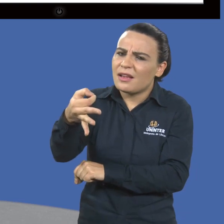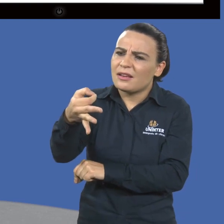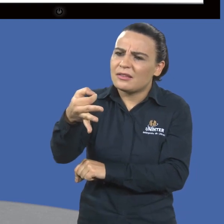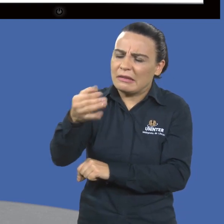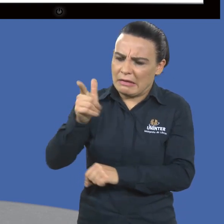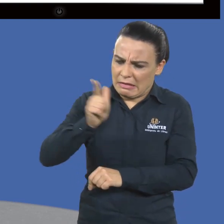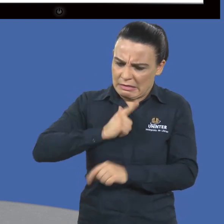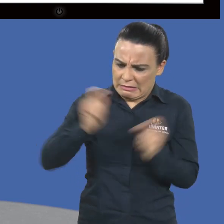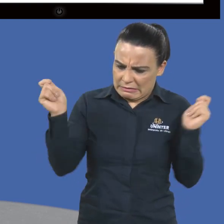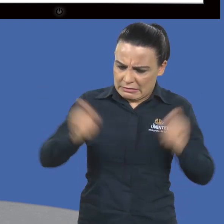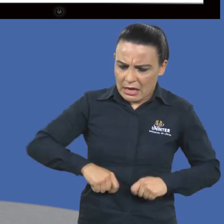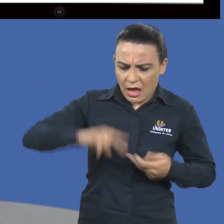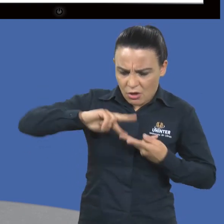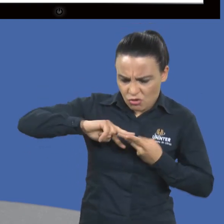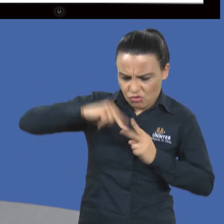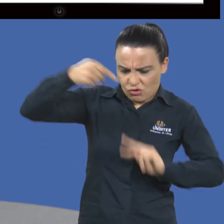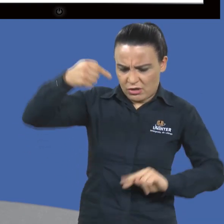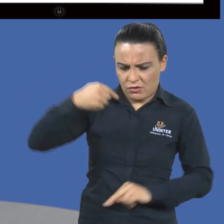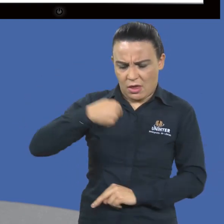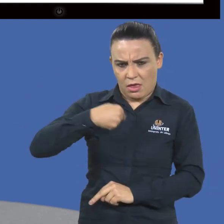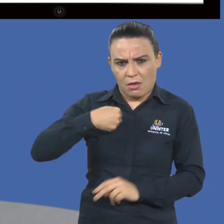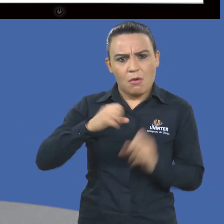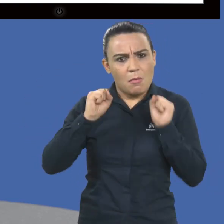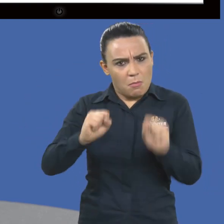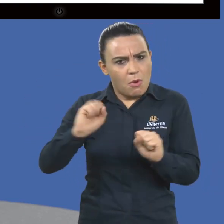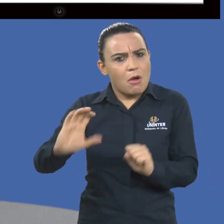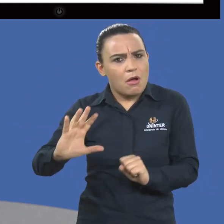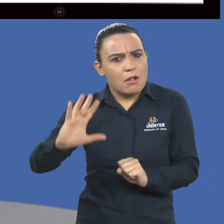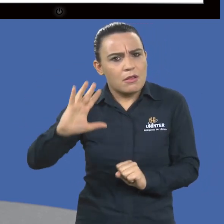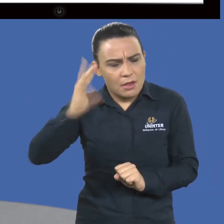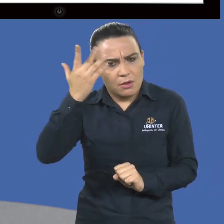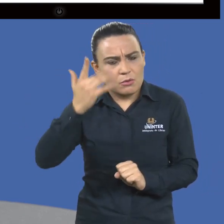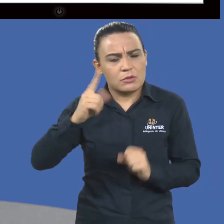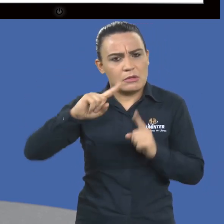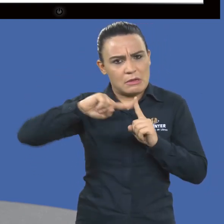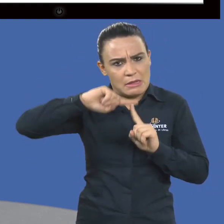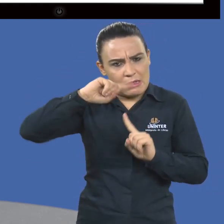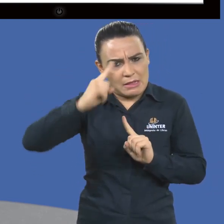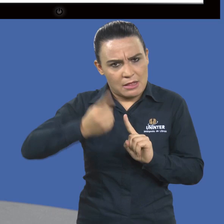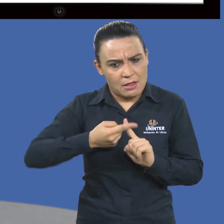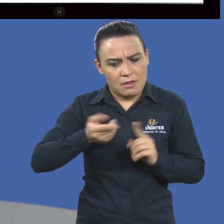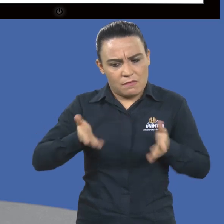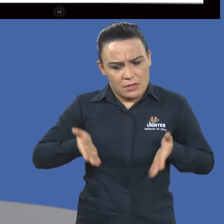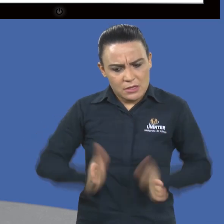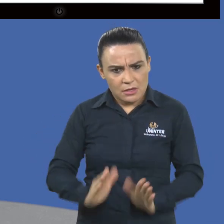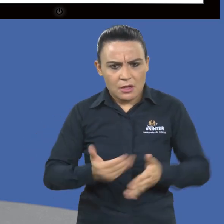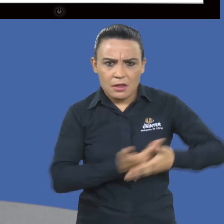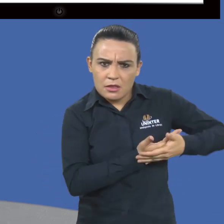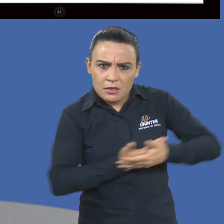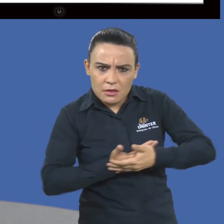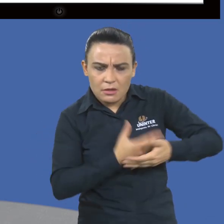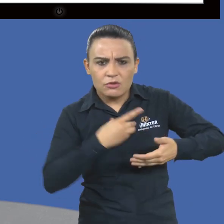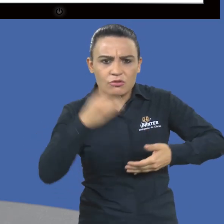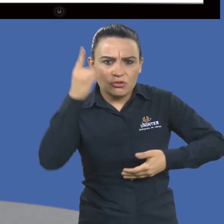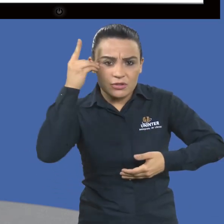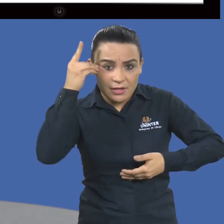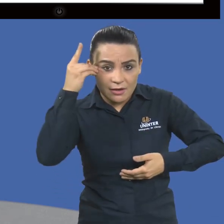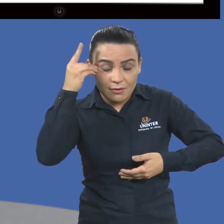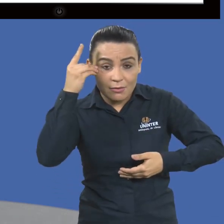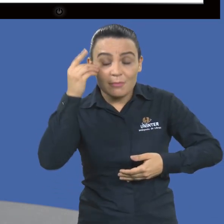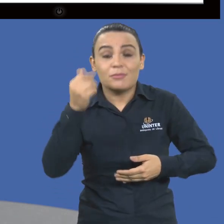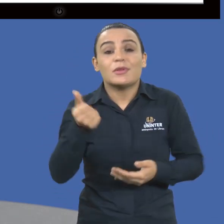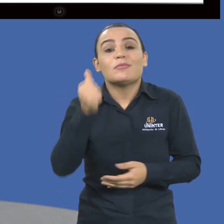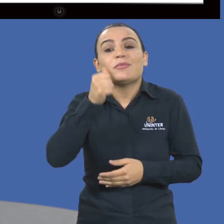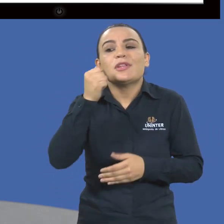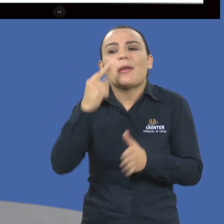O que a senhora me diz? Existe possibilidade de ocorrência de eu vir a ter